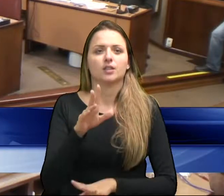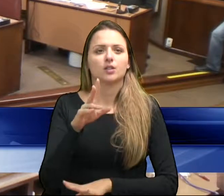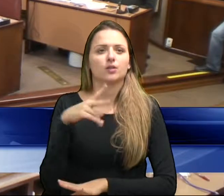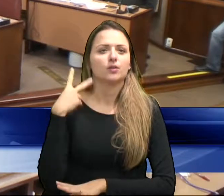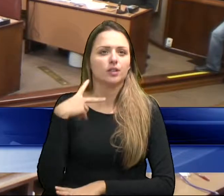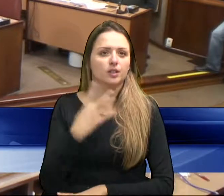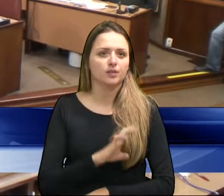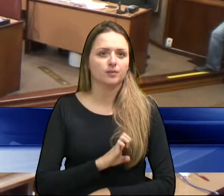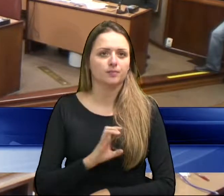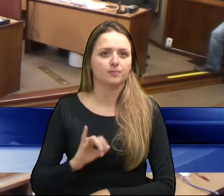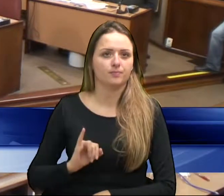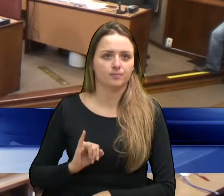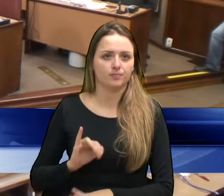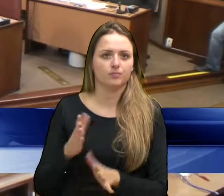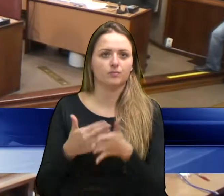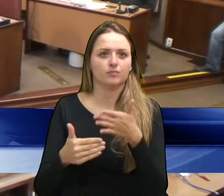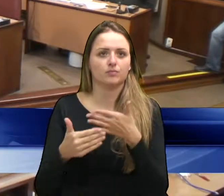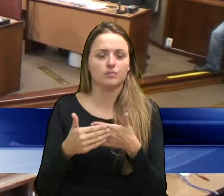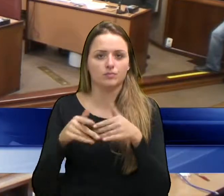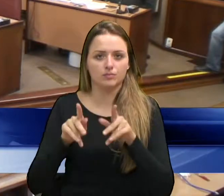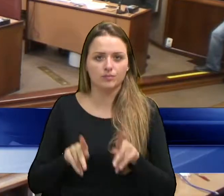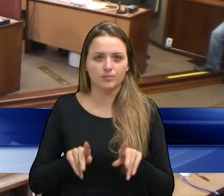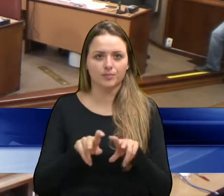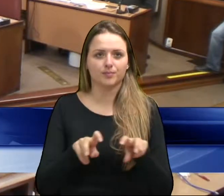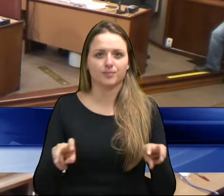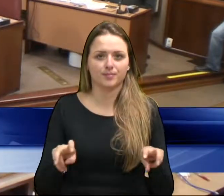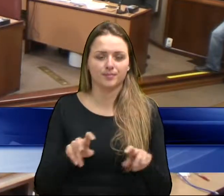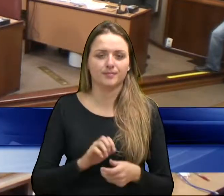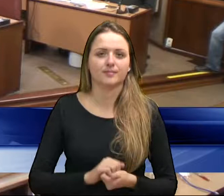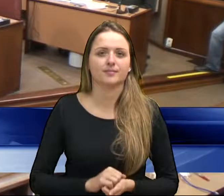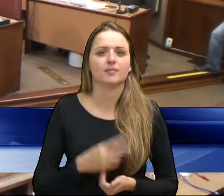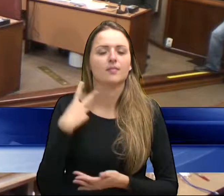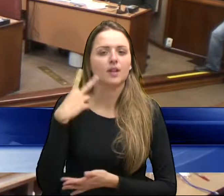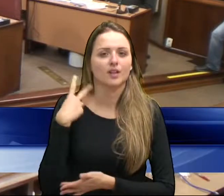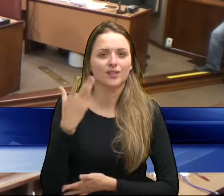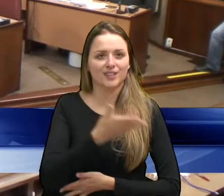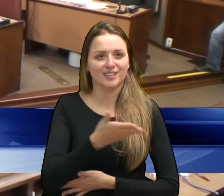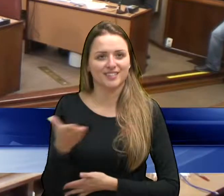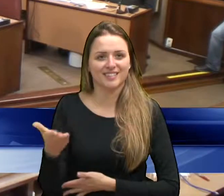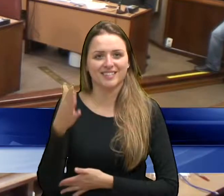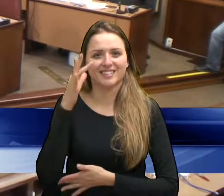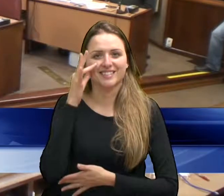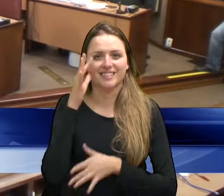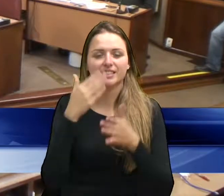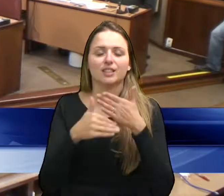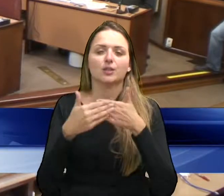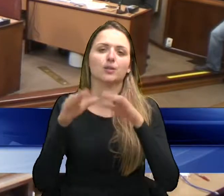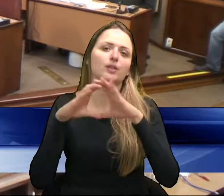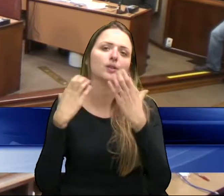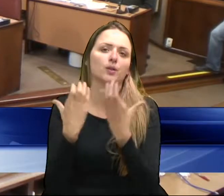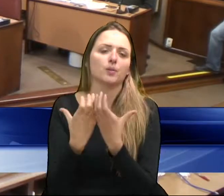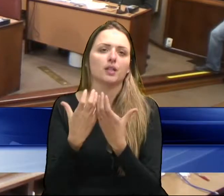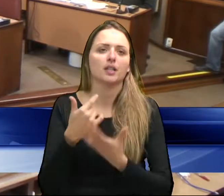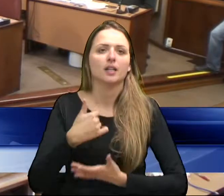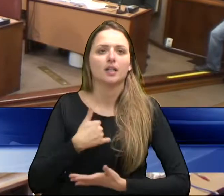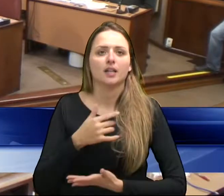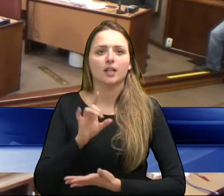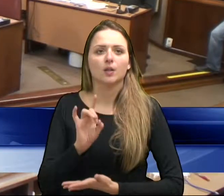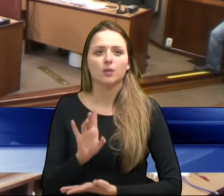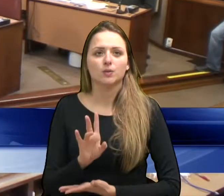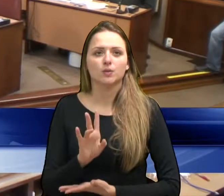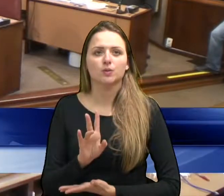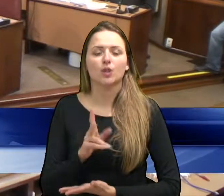Carlos, aos demais integrantes da mesa, vereadores presentes e comunidade. Só apenas